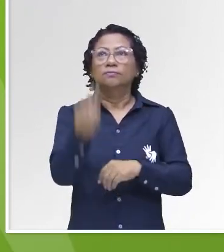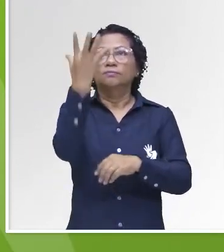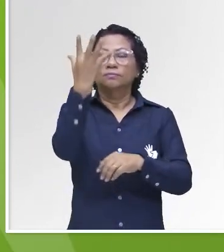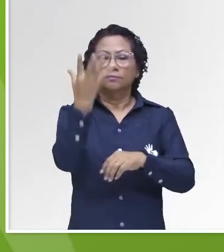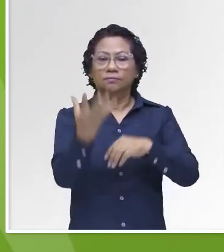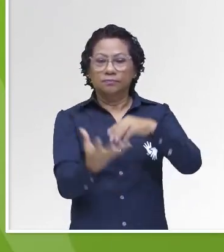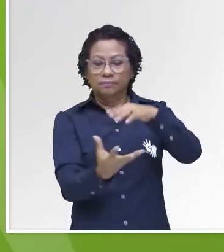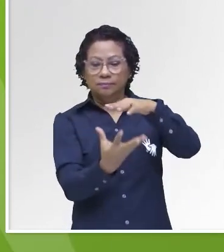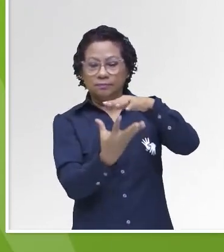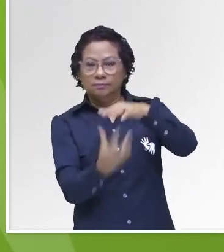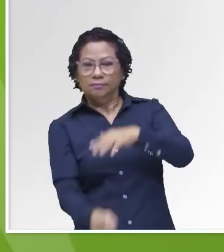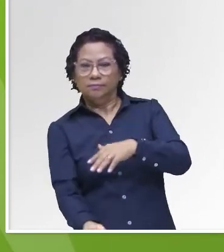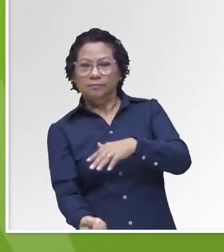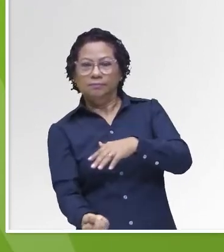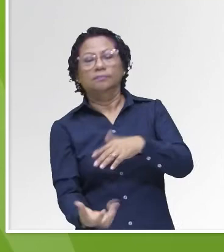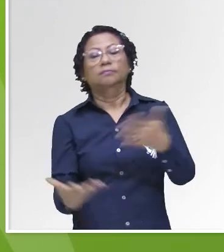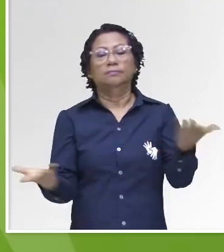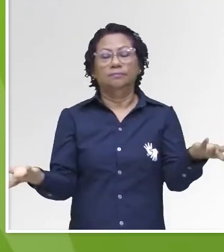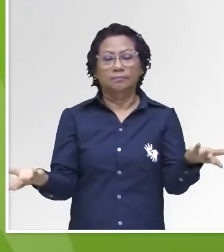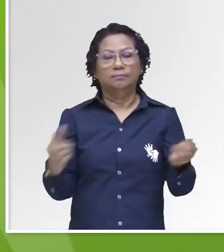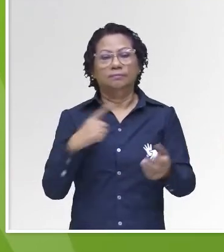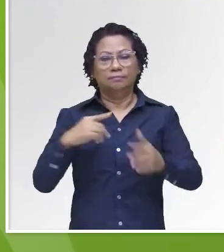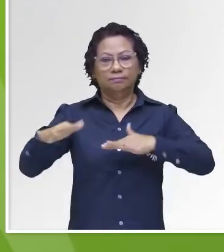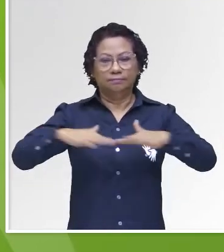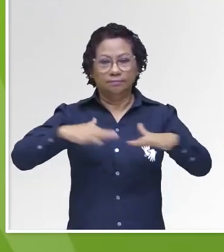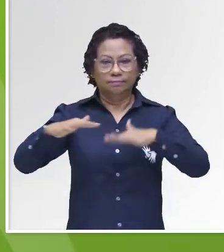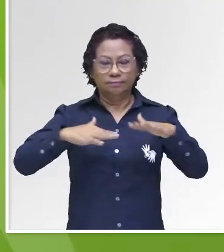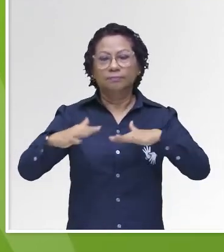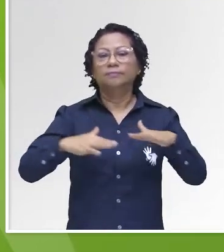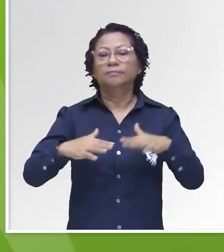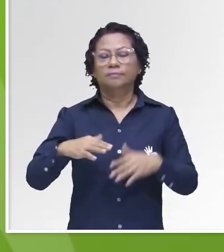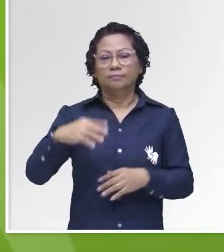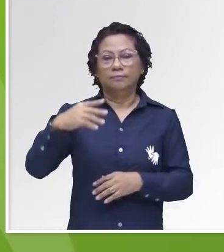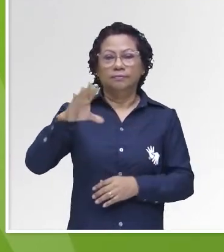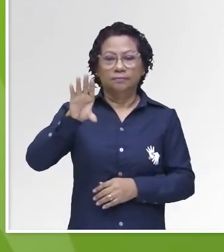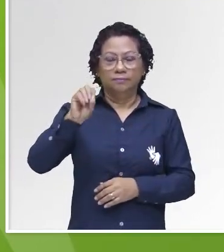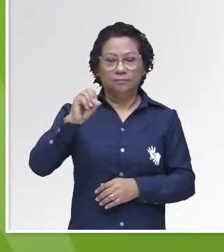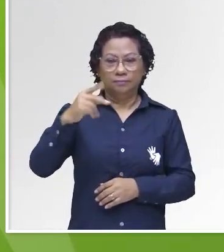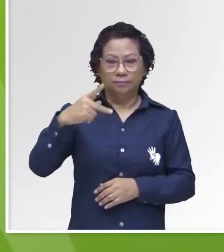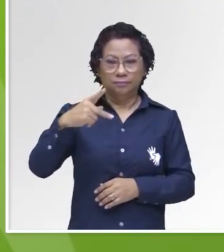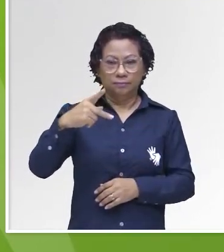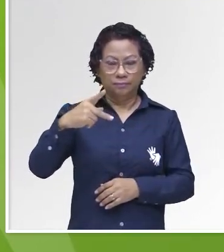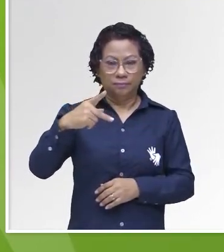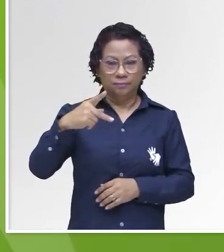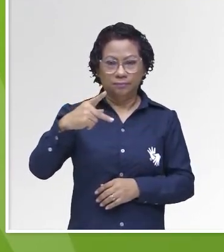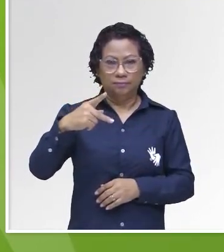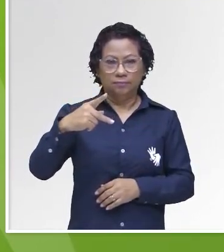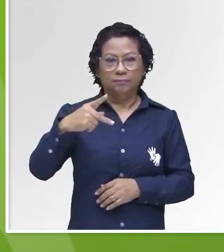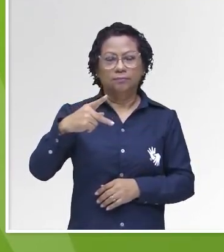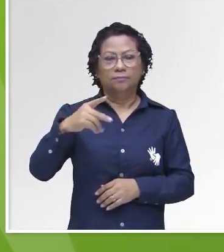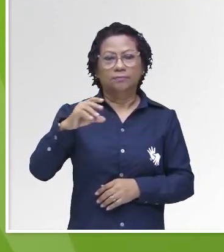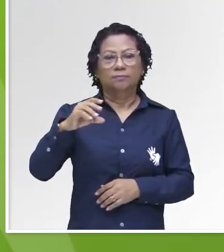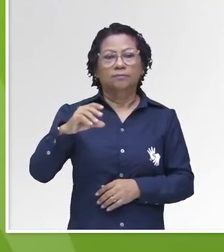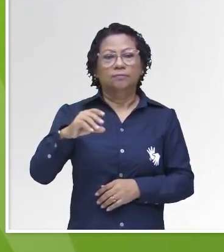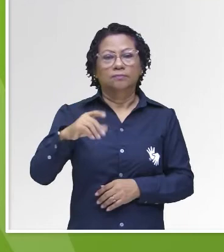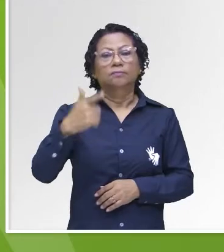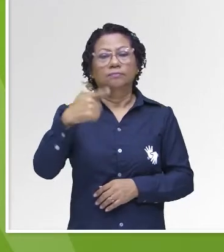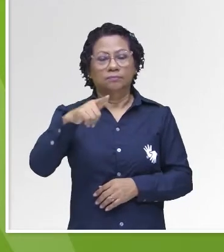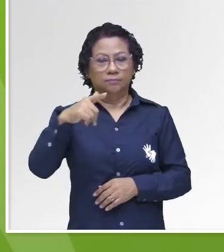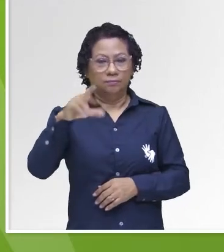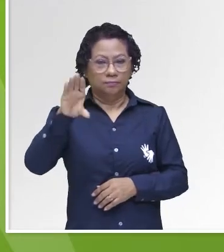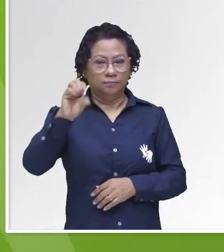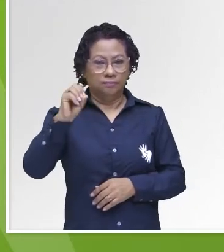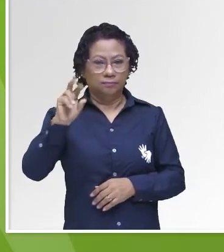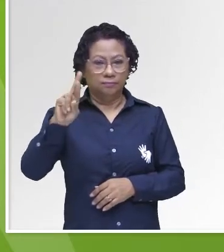estudando movimento dos corpos aqui nas proximidades da superfície da Terra, beleza? Bom, só que